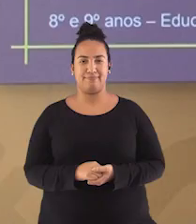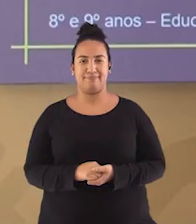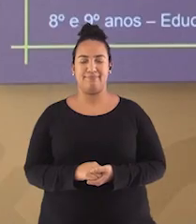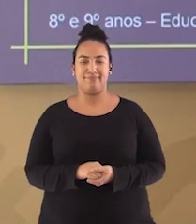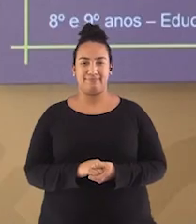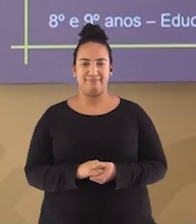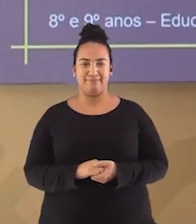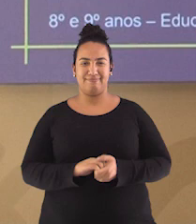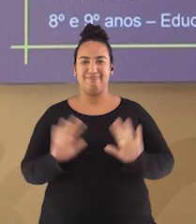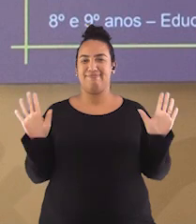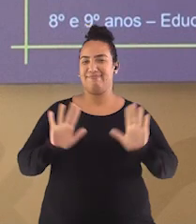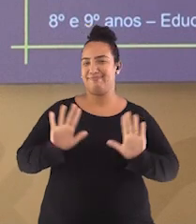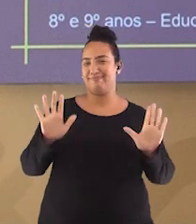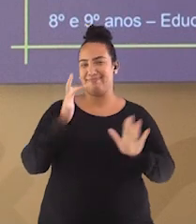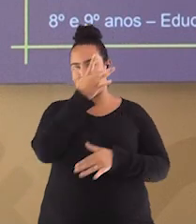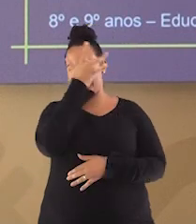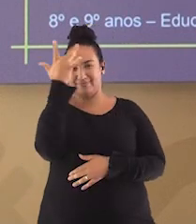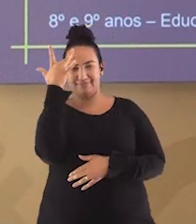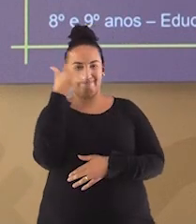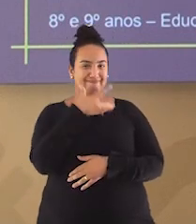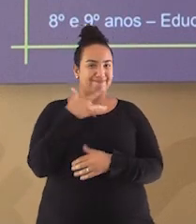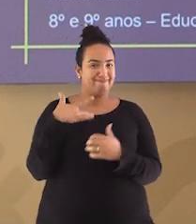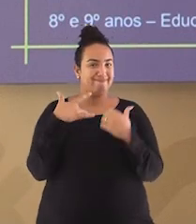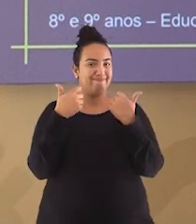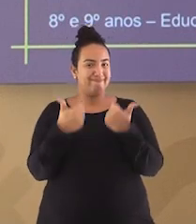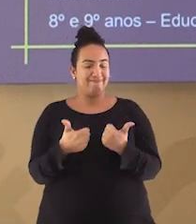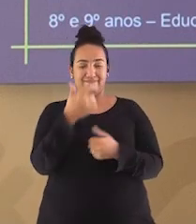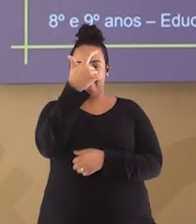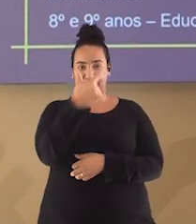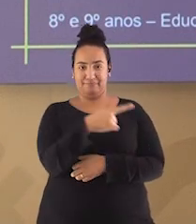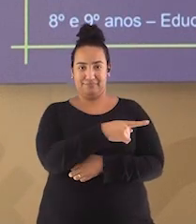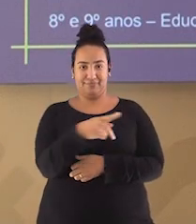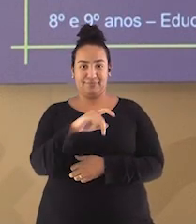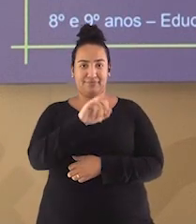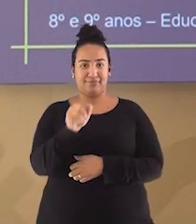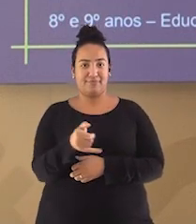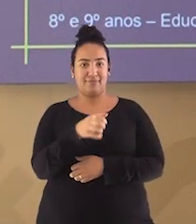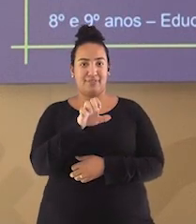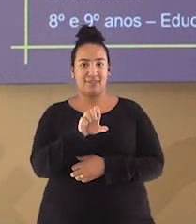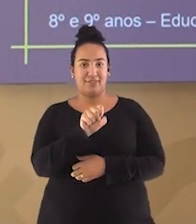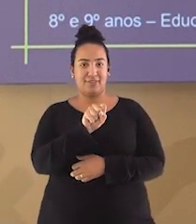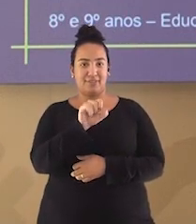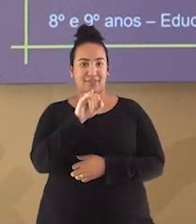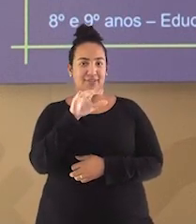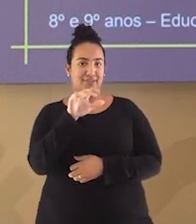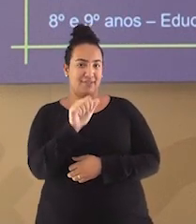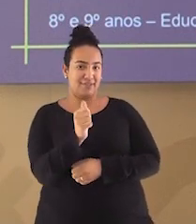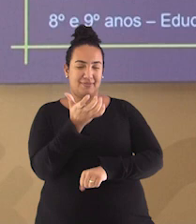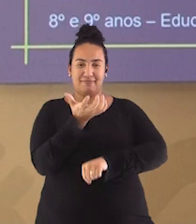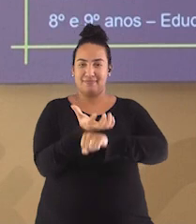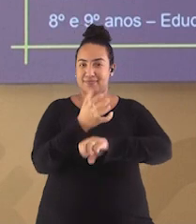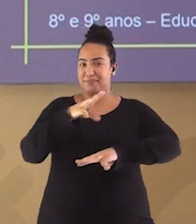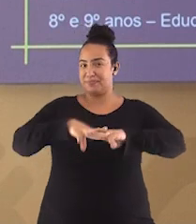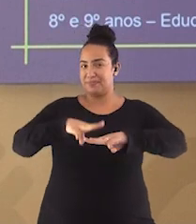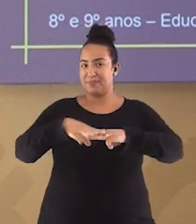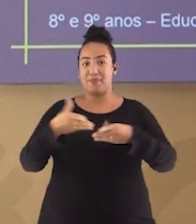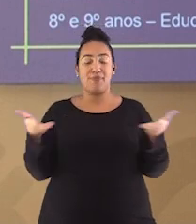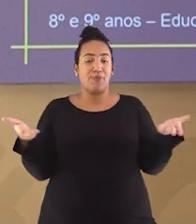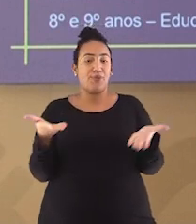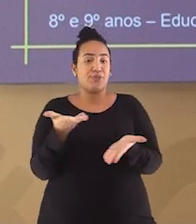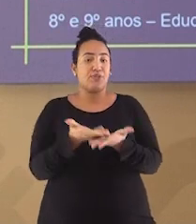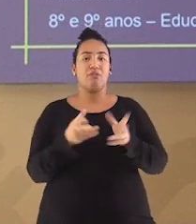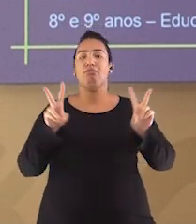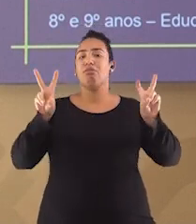Olá pessoal como vocês estão eu sou a professora Jéssica de matemática e na aula de hoje nós vamos falar